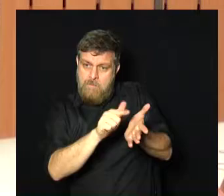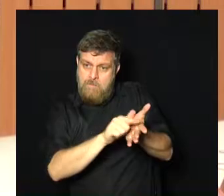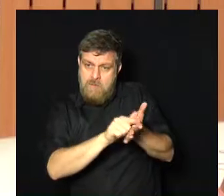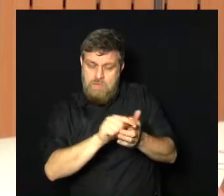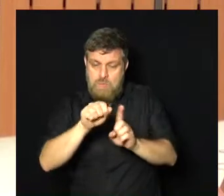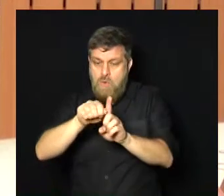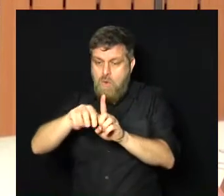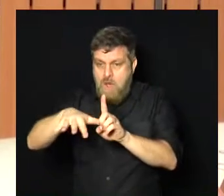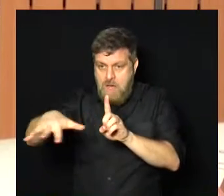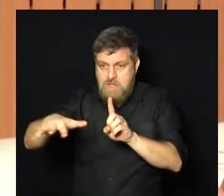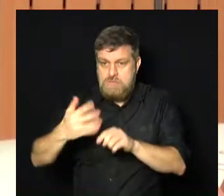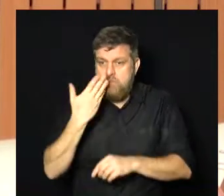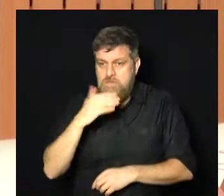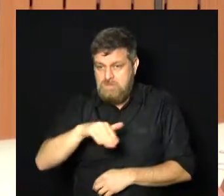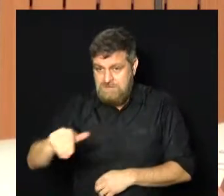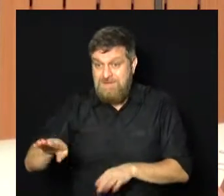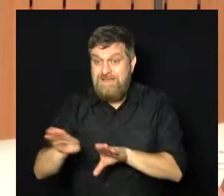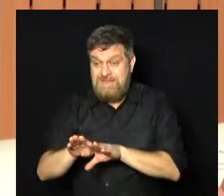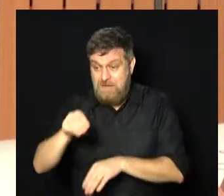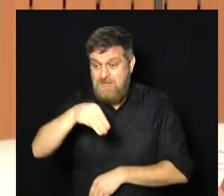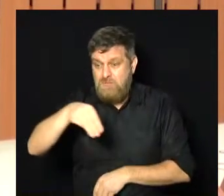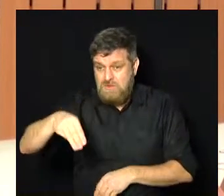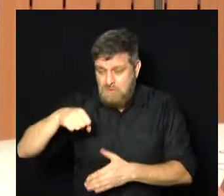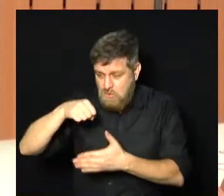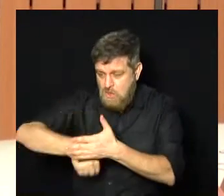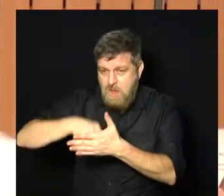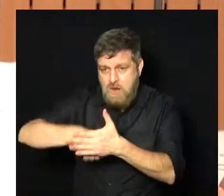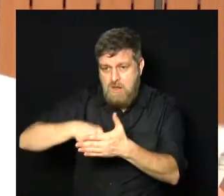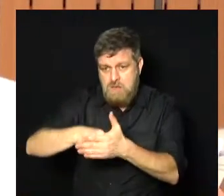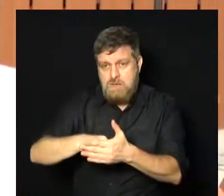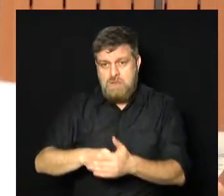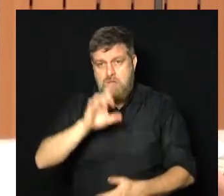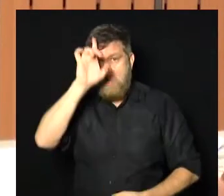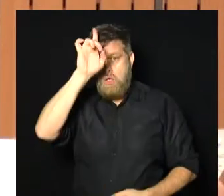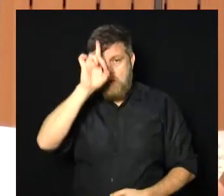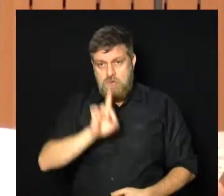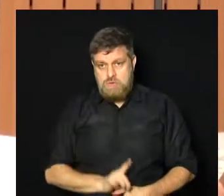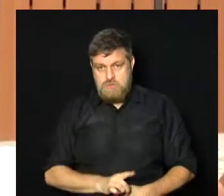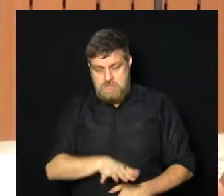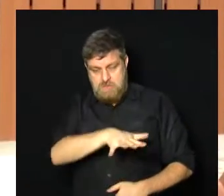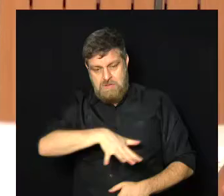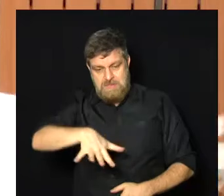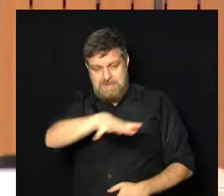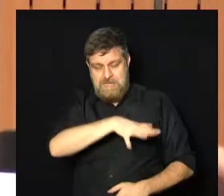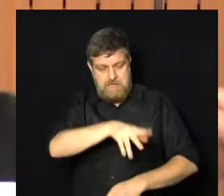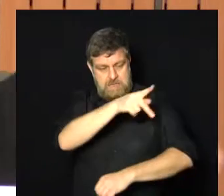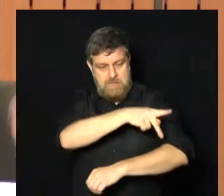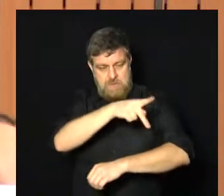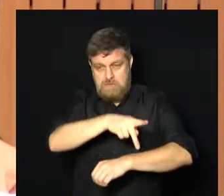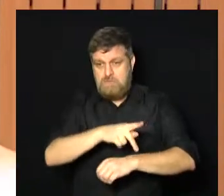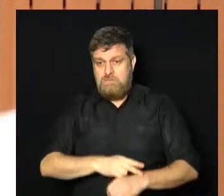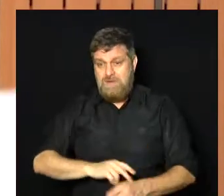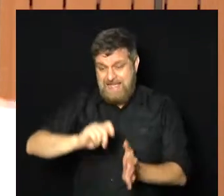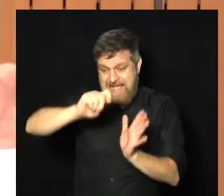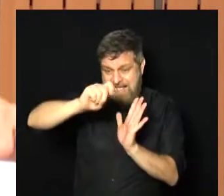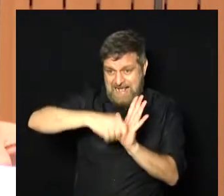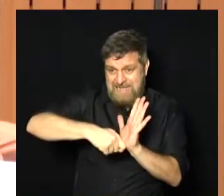Educação Infantil e Monitoras, em defesa dos direitos da carreira do magistério. Ele foi